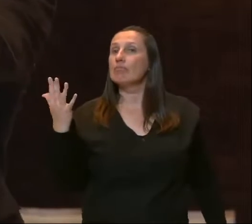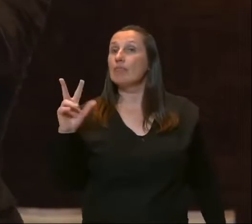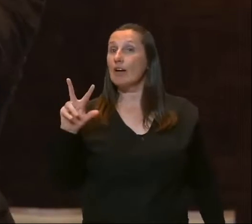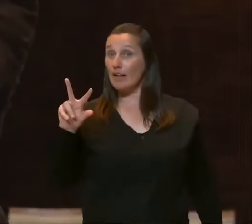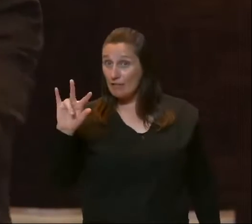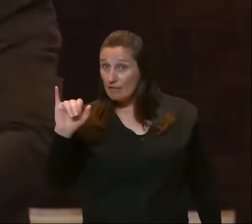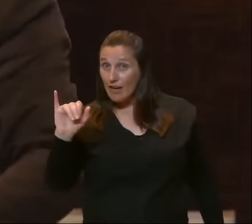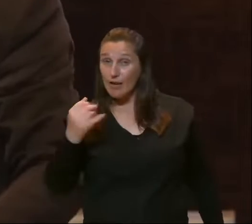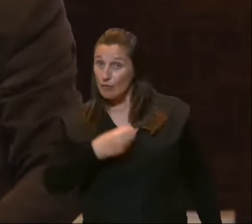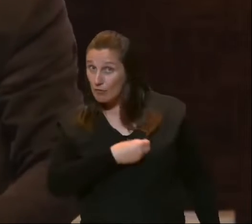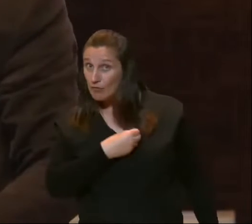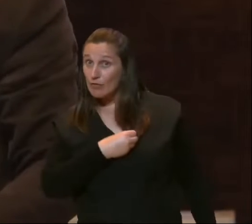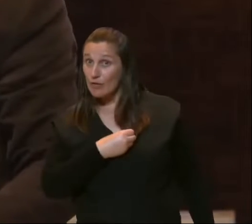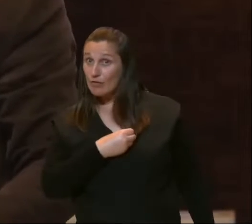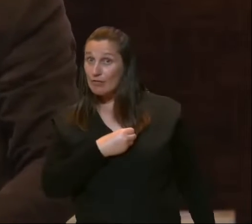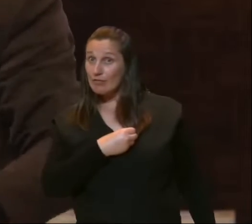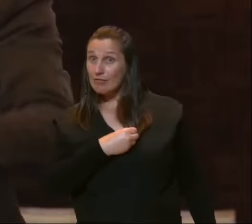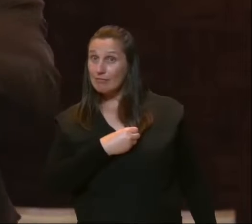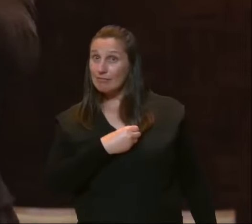se vai estar vivo amanhã.